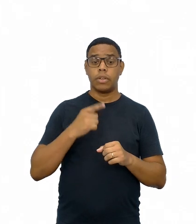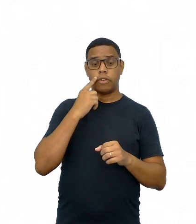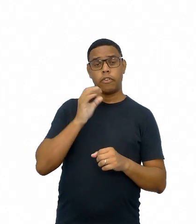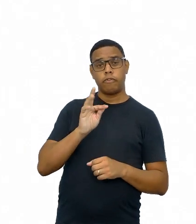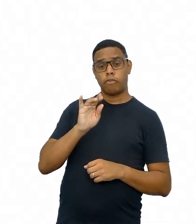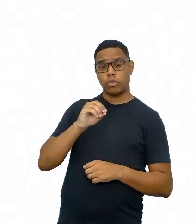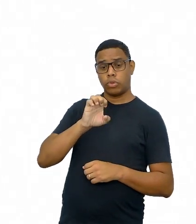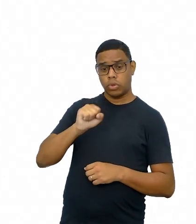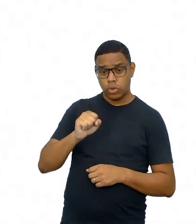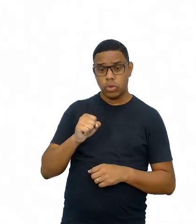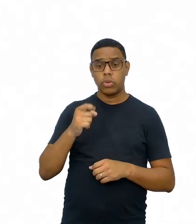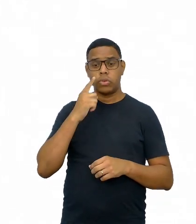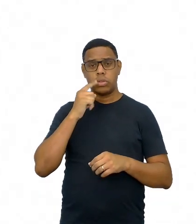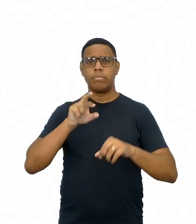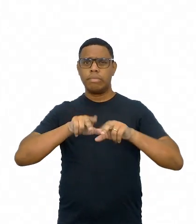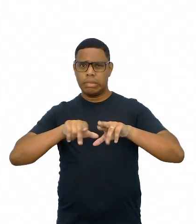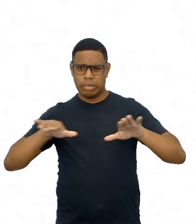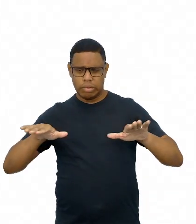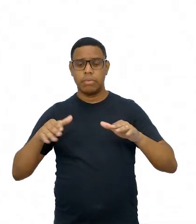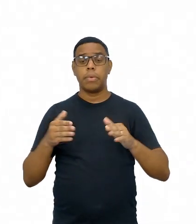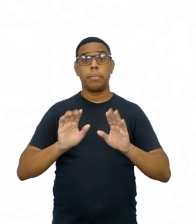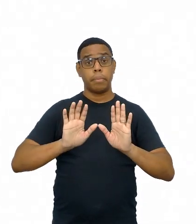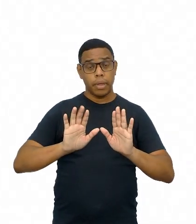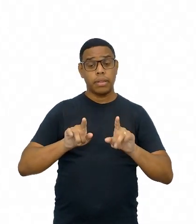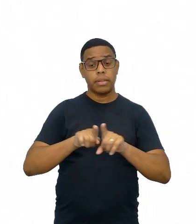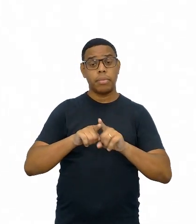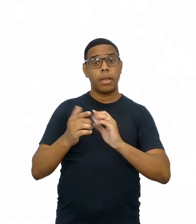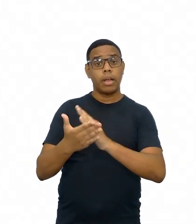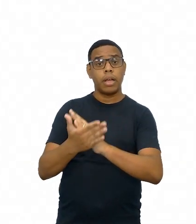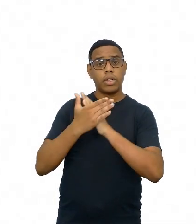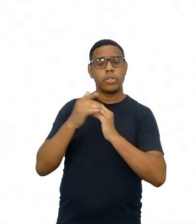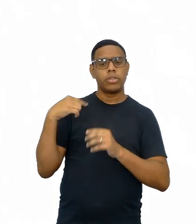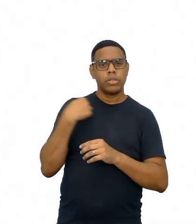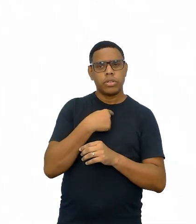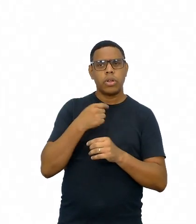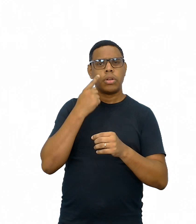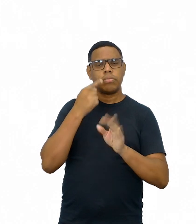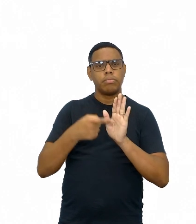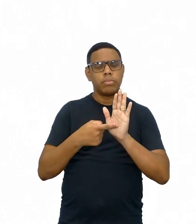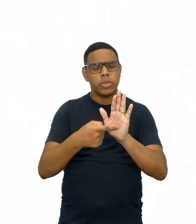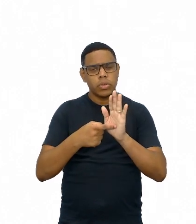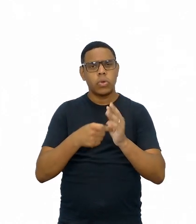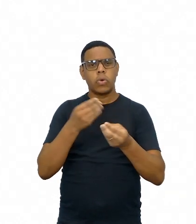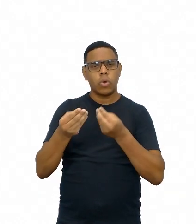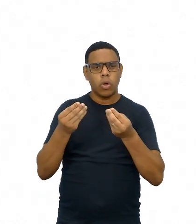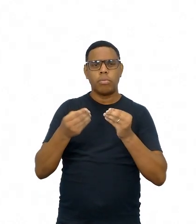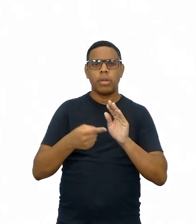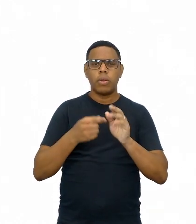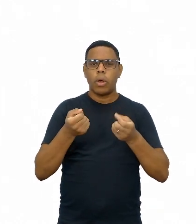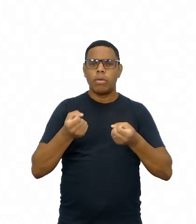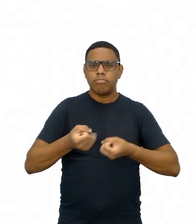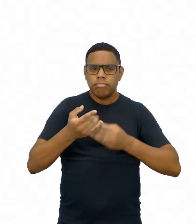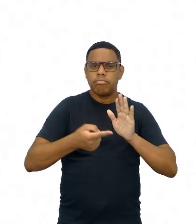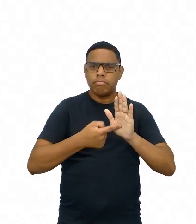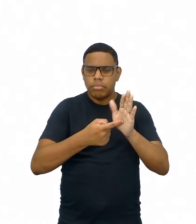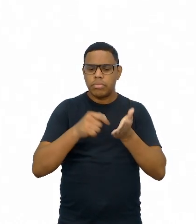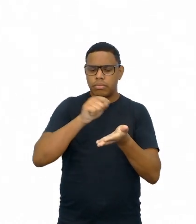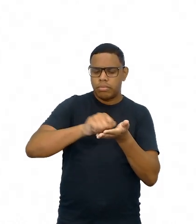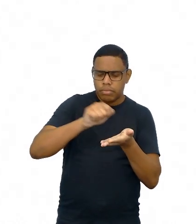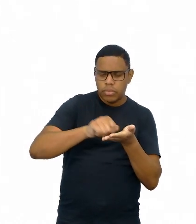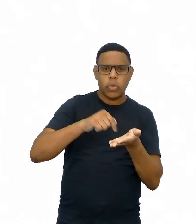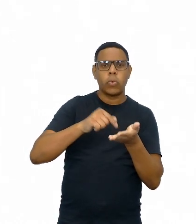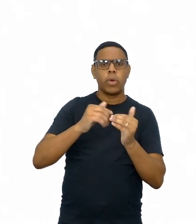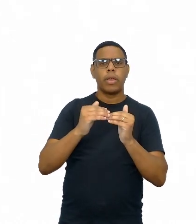equações, funções, entre outras, mas também nos ajuda a expressar, né, expressar em uma linguagem mais